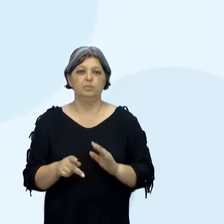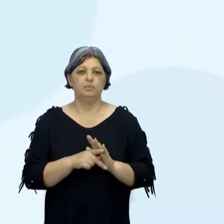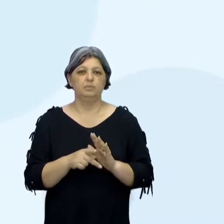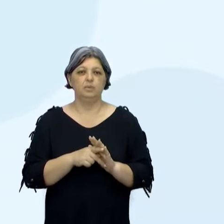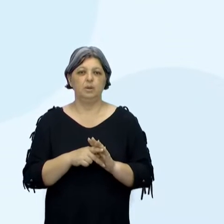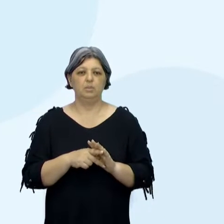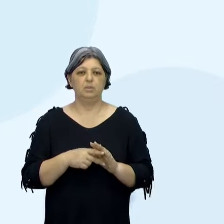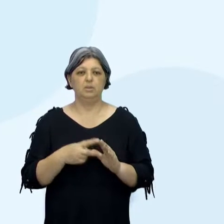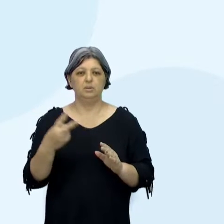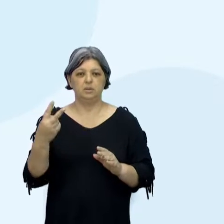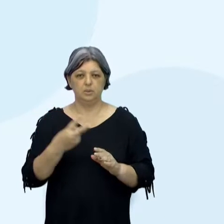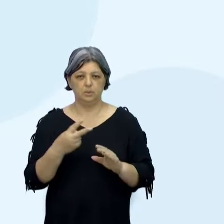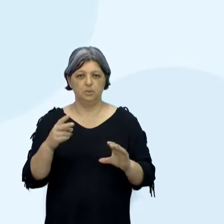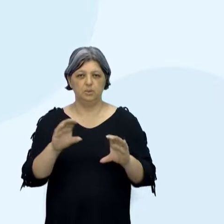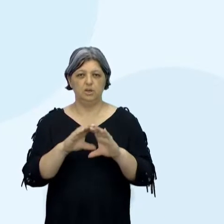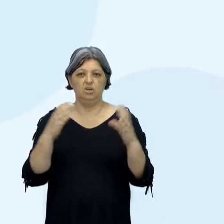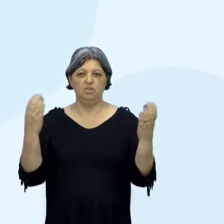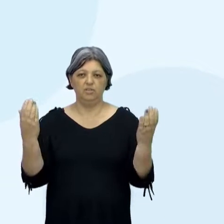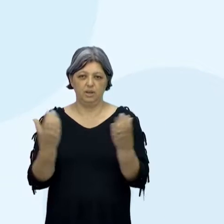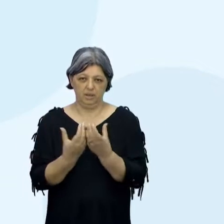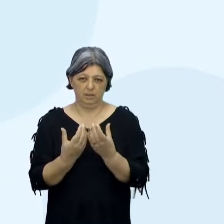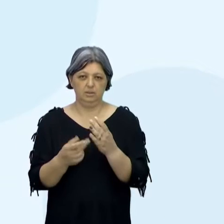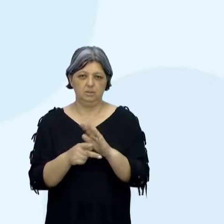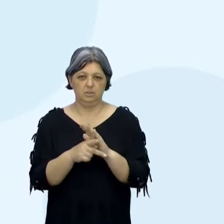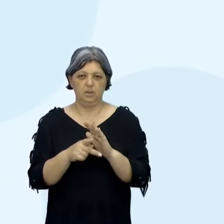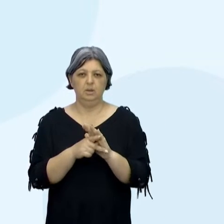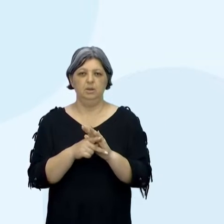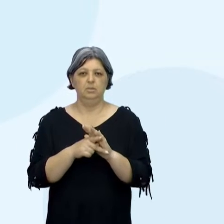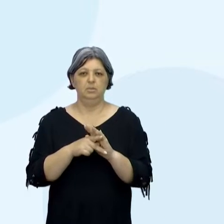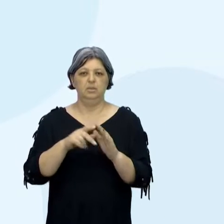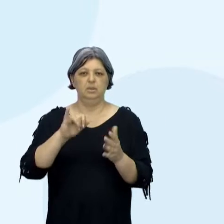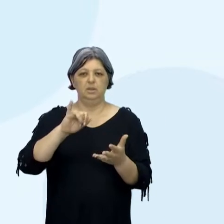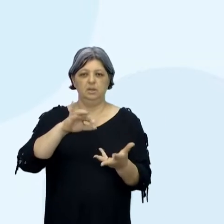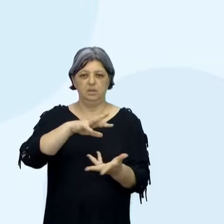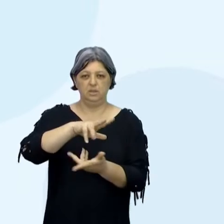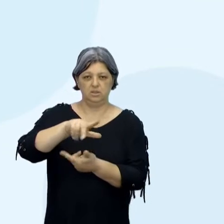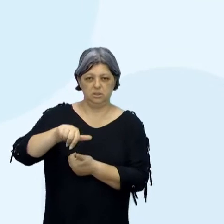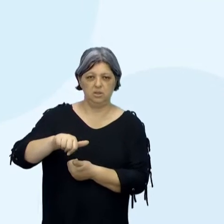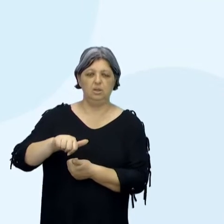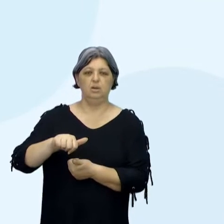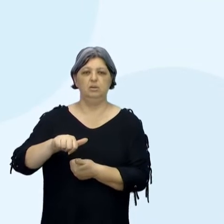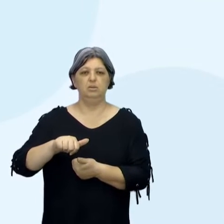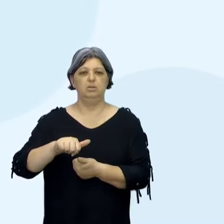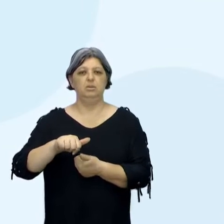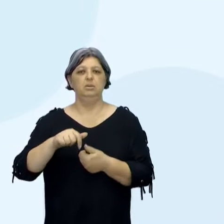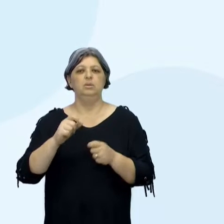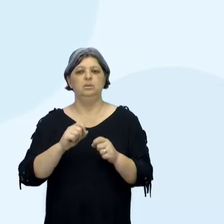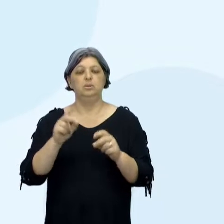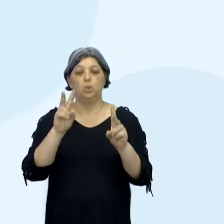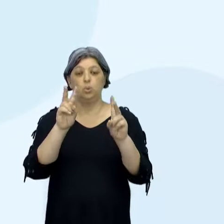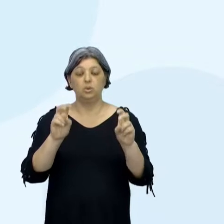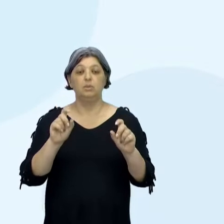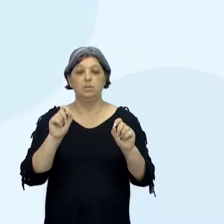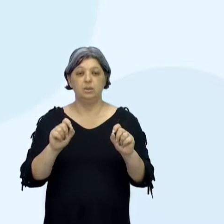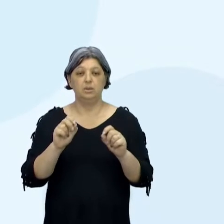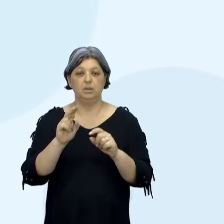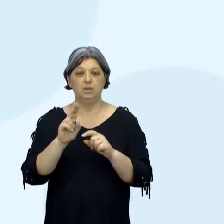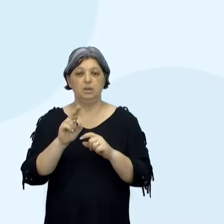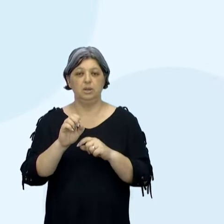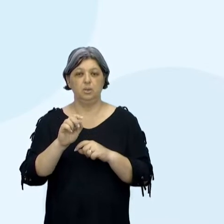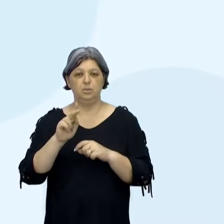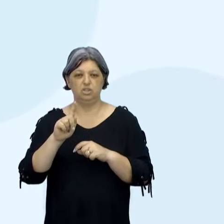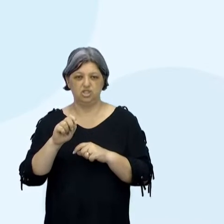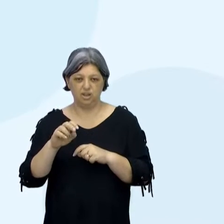2ª Conferência Internacional de Eugenia. Ela é de 1921 e o tema aí, né, eugenia é